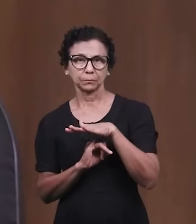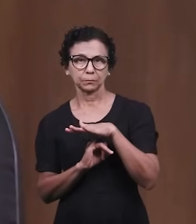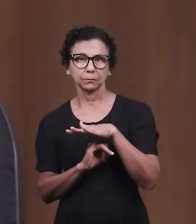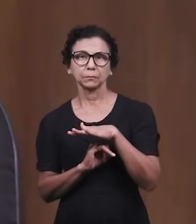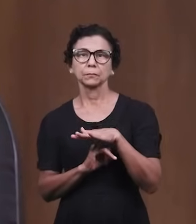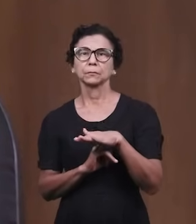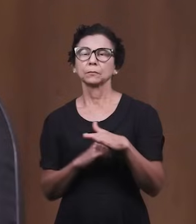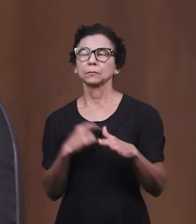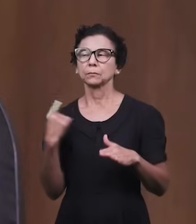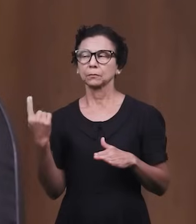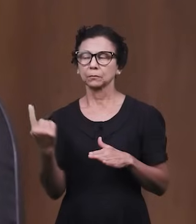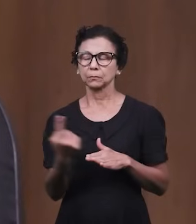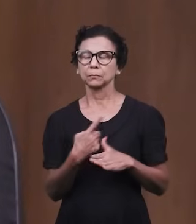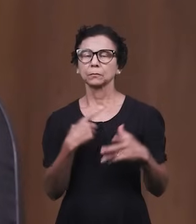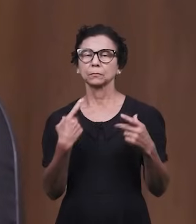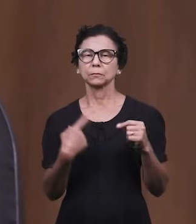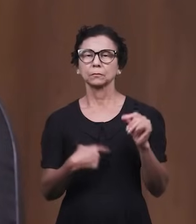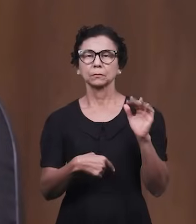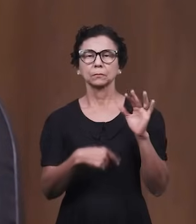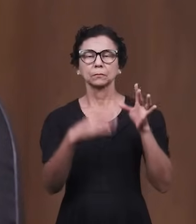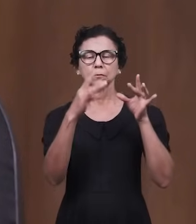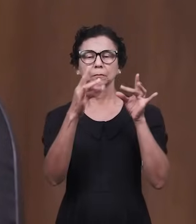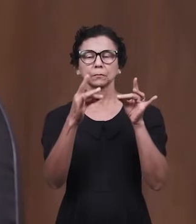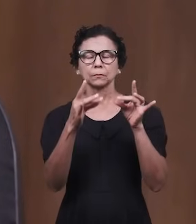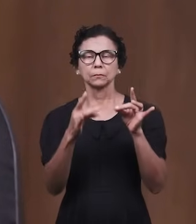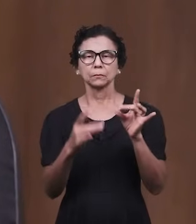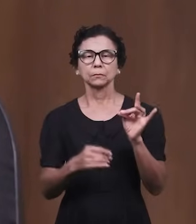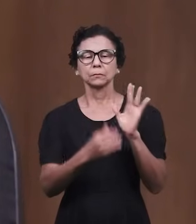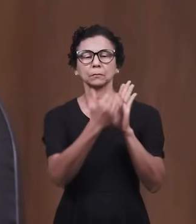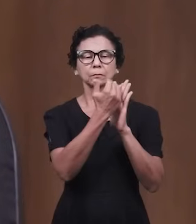ter estatutos, nós temos que ter